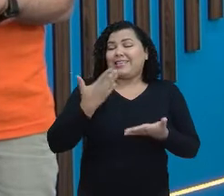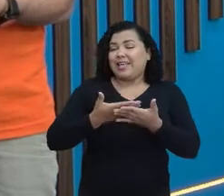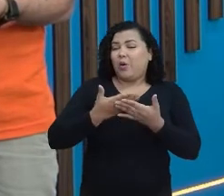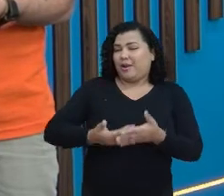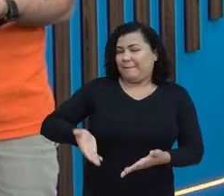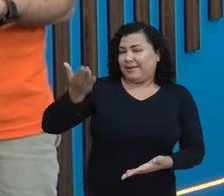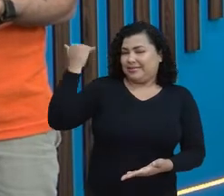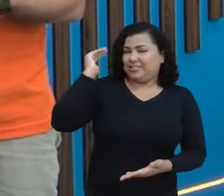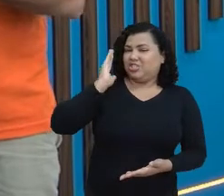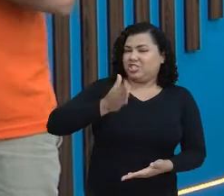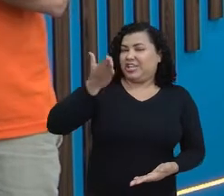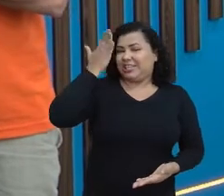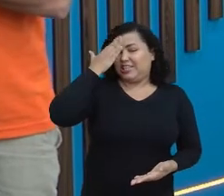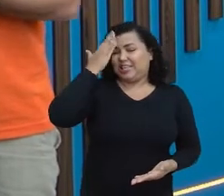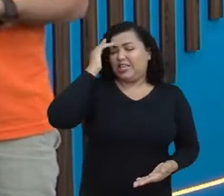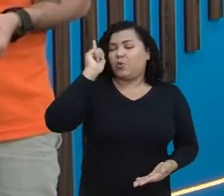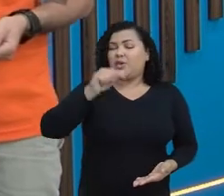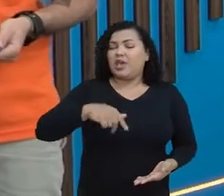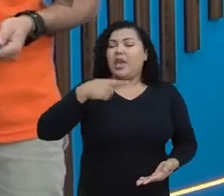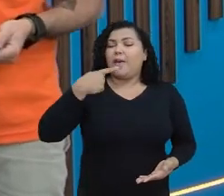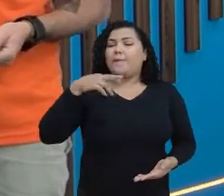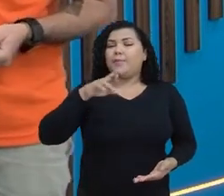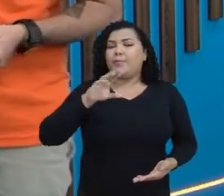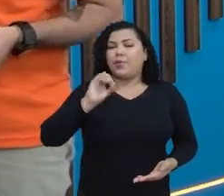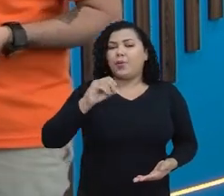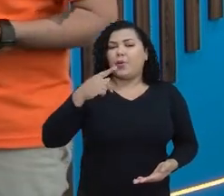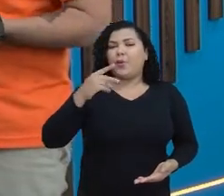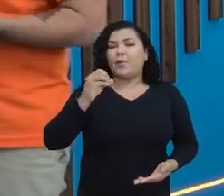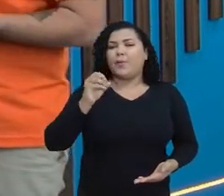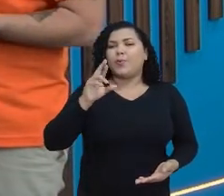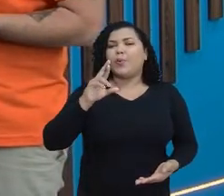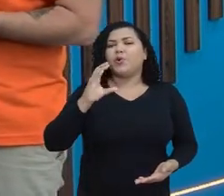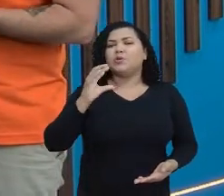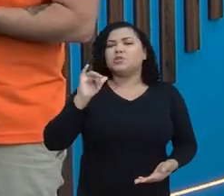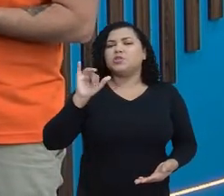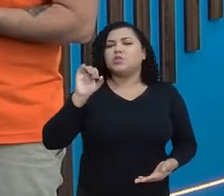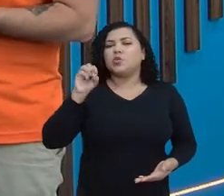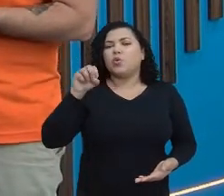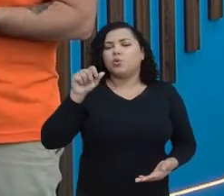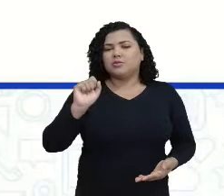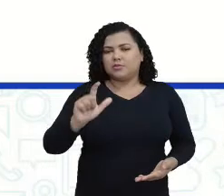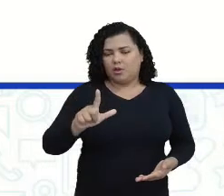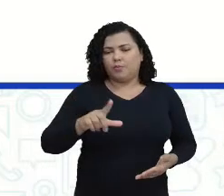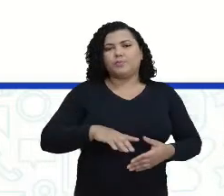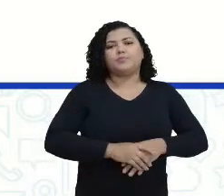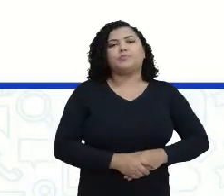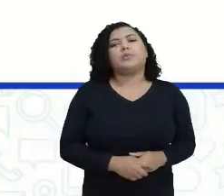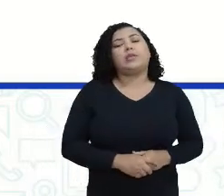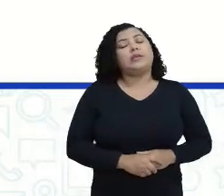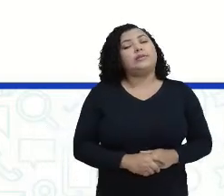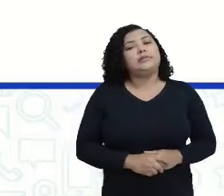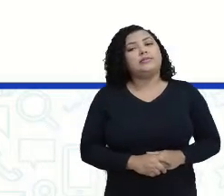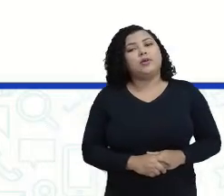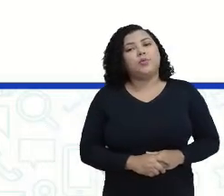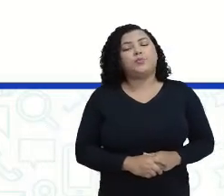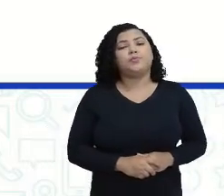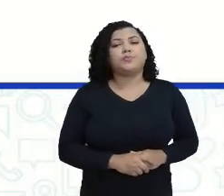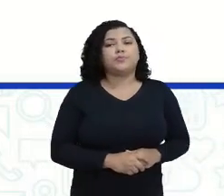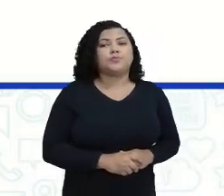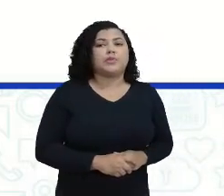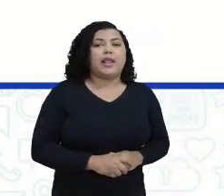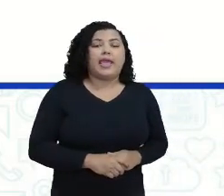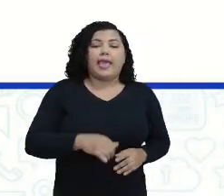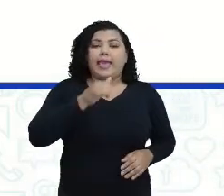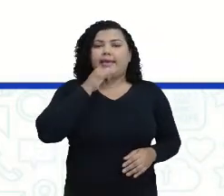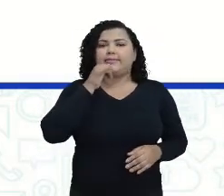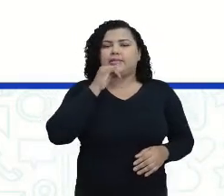junta esses dois conceitos, é o estudo da aula de hoje, né? Então a gente vai perceber que quando a gente estuda as grandezas, a gente vai precisar